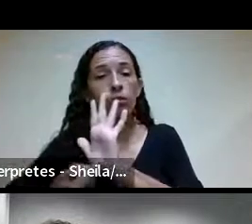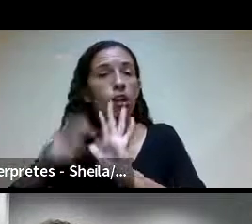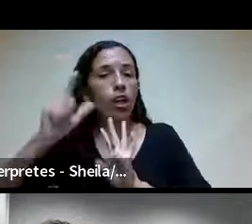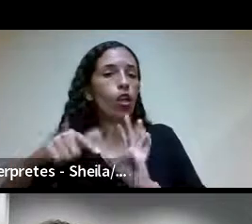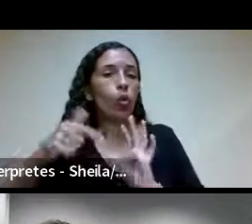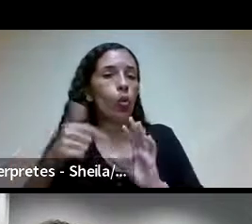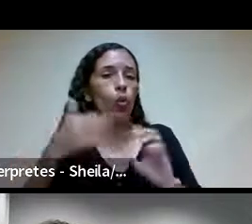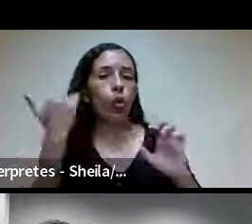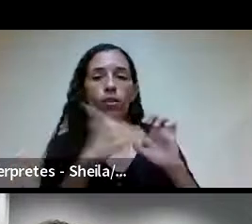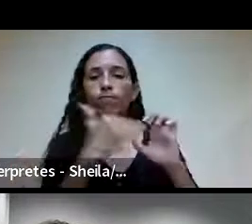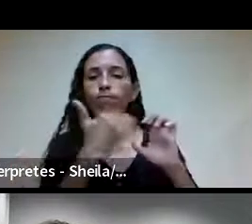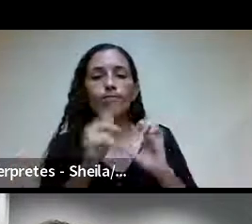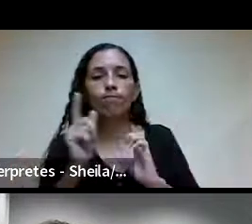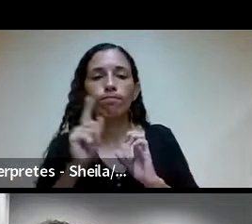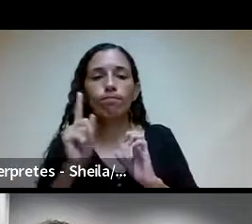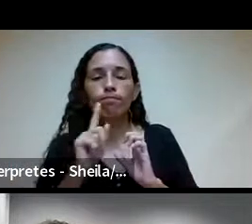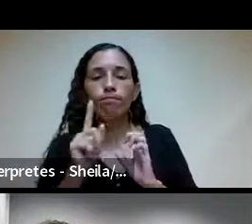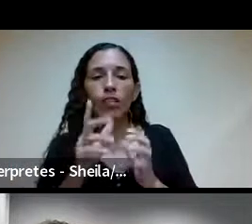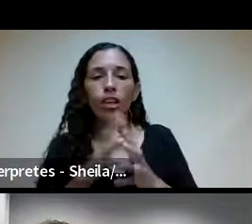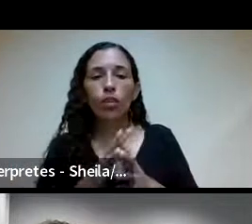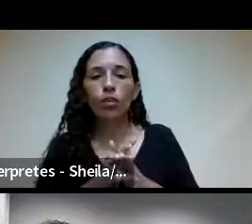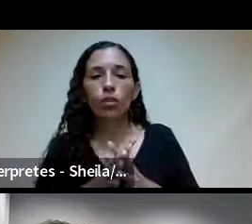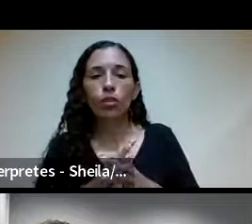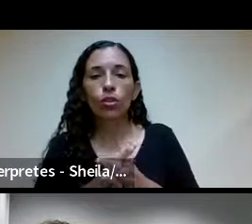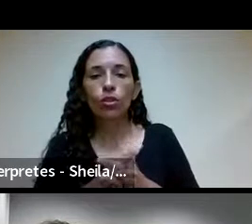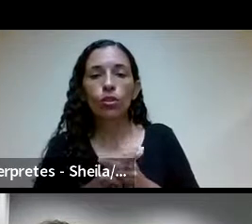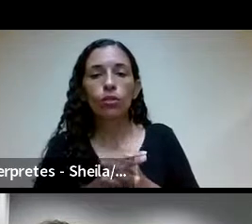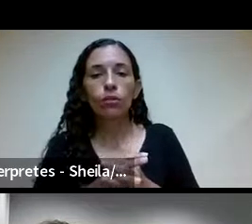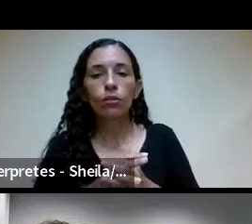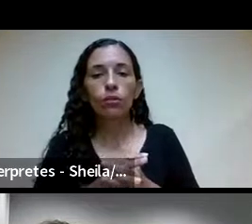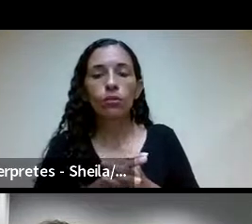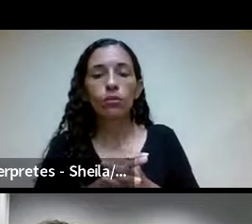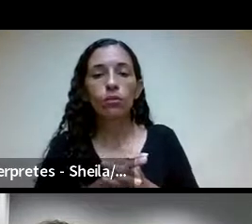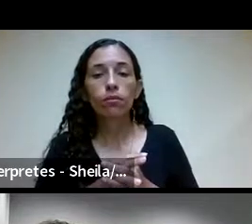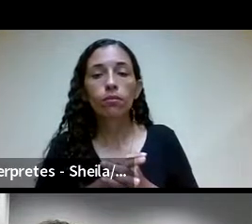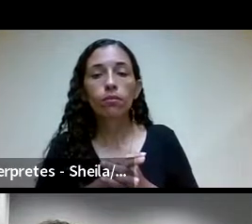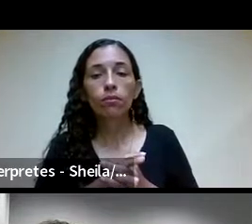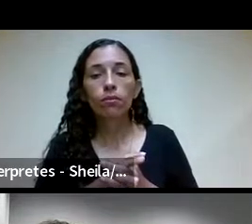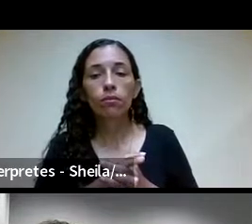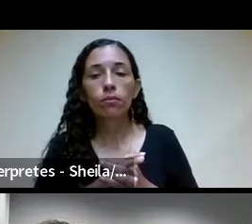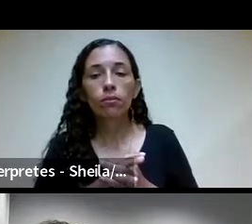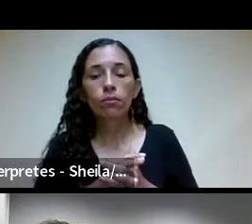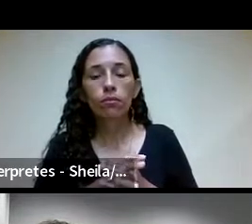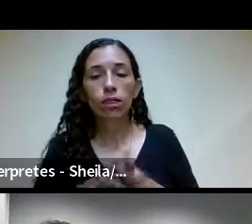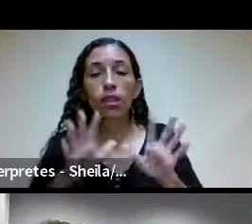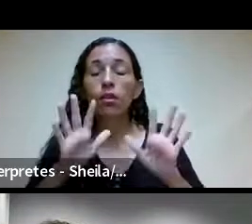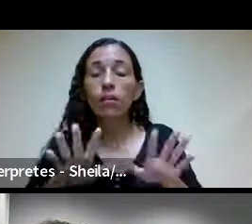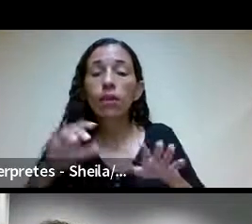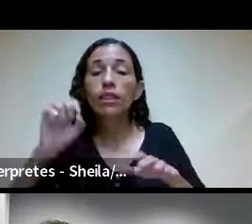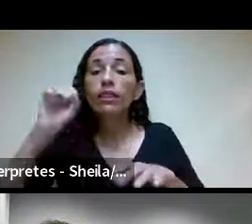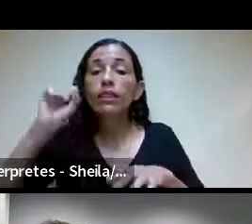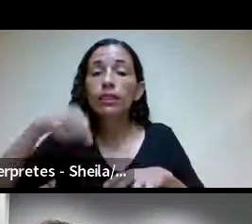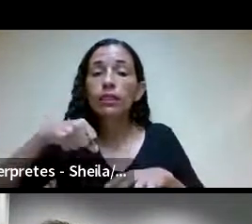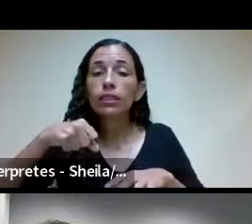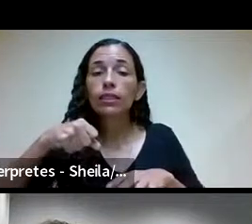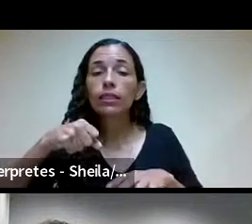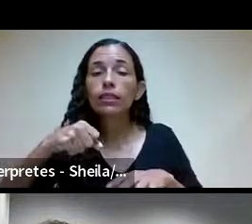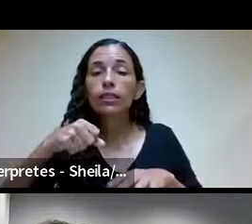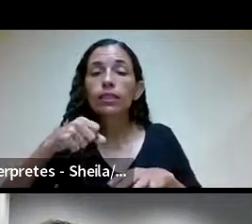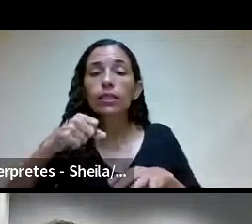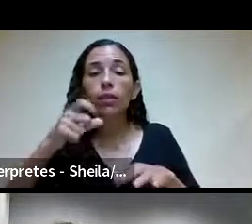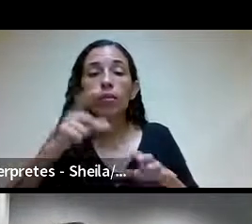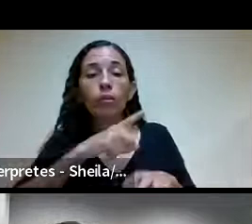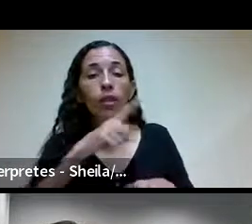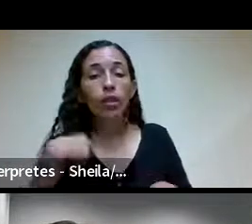e-mail, e sim meios eletrônicos disponíveis pelo próprio tribunal, a fim de ter uma interpretação falta razoável.